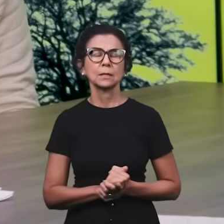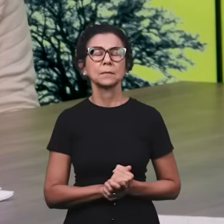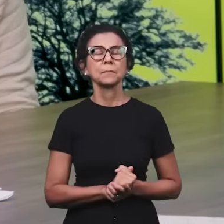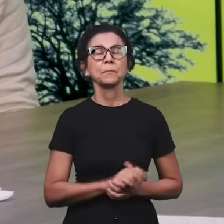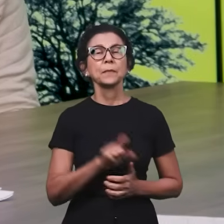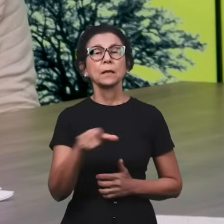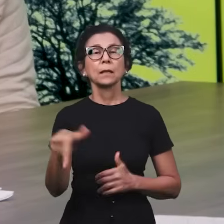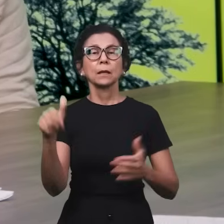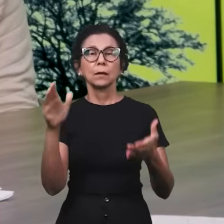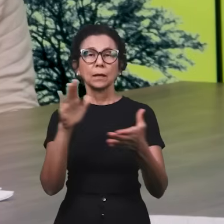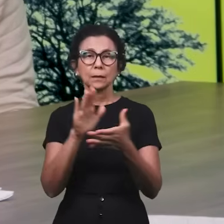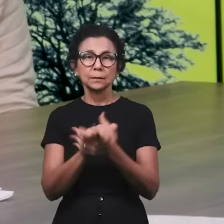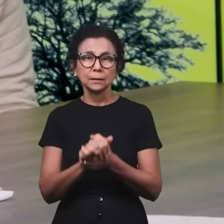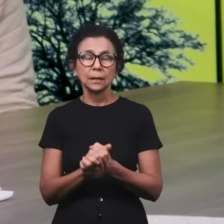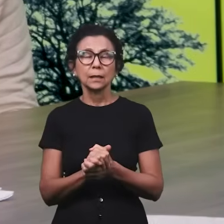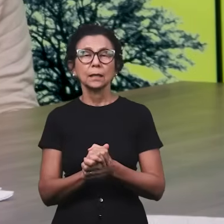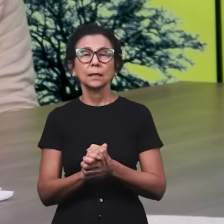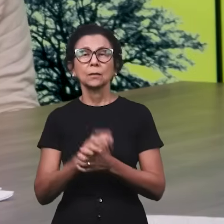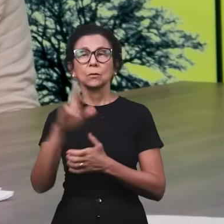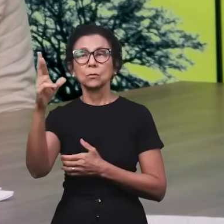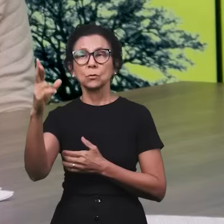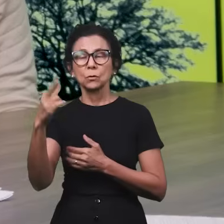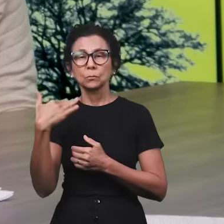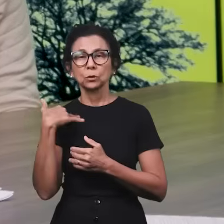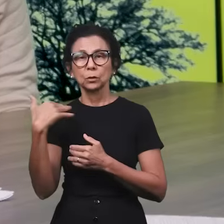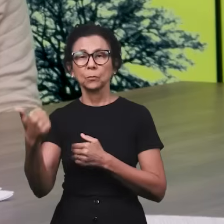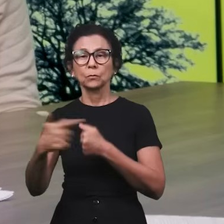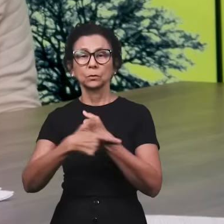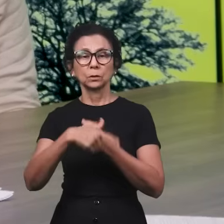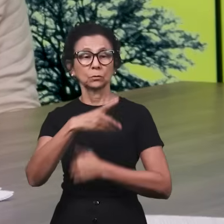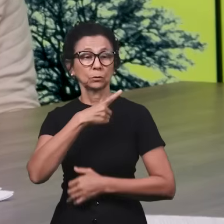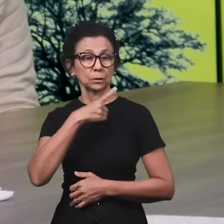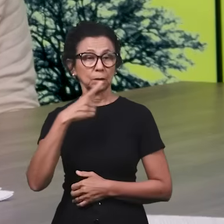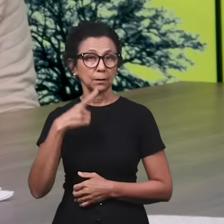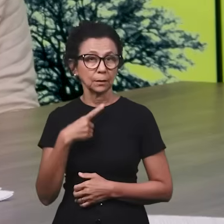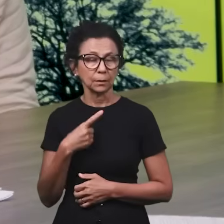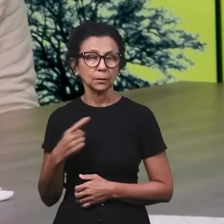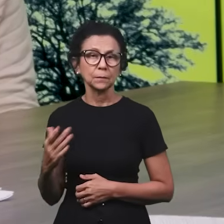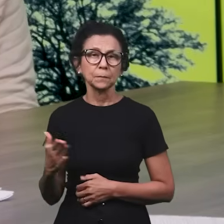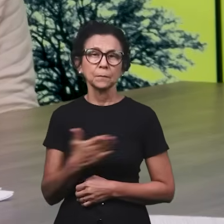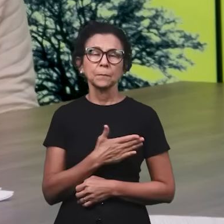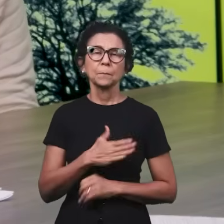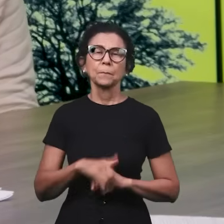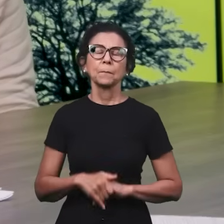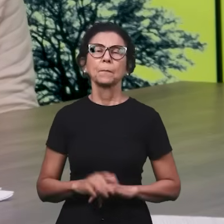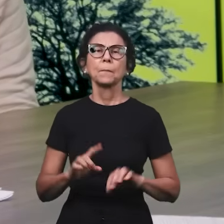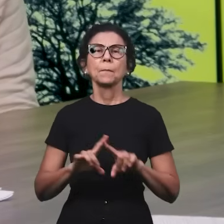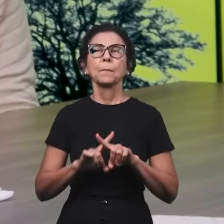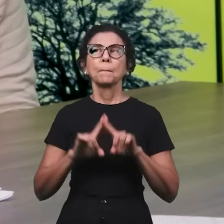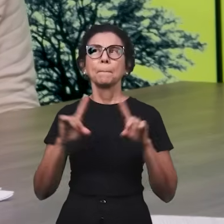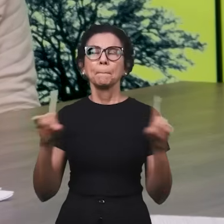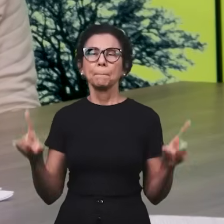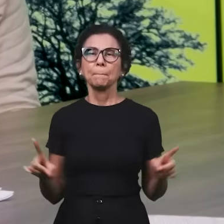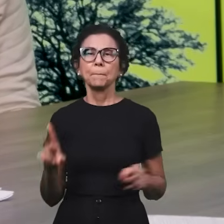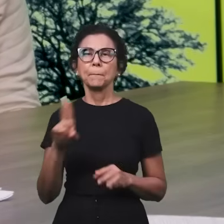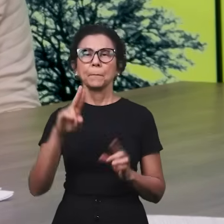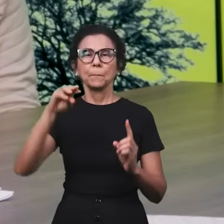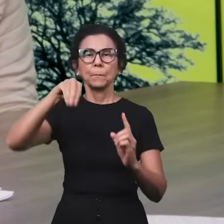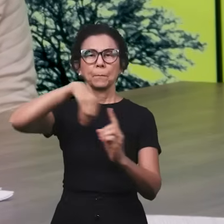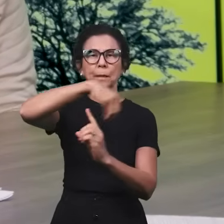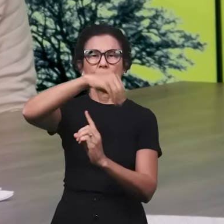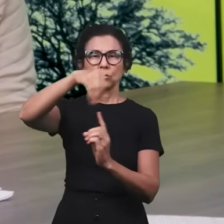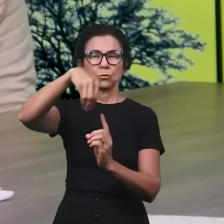diaconato, depois do casamento. Mas a consulta à palavra, um dos meios de graça,